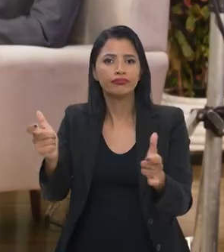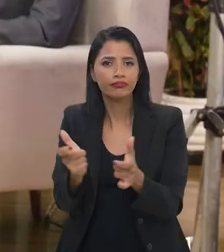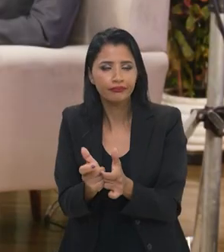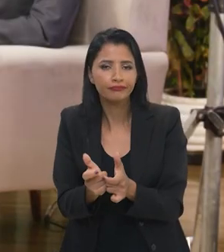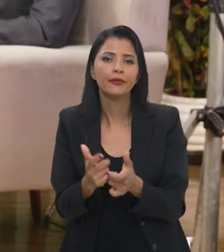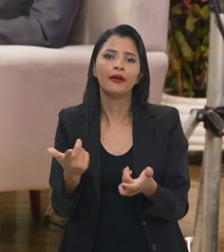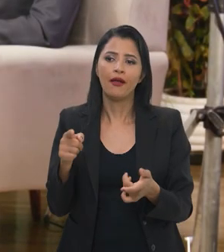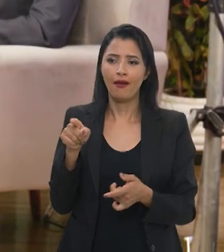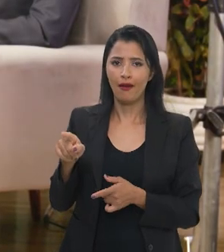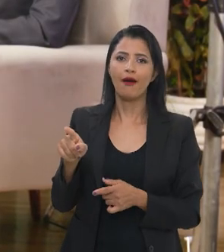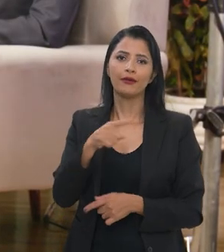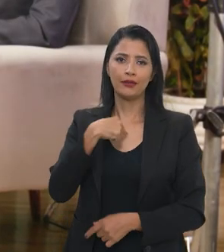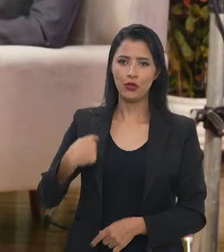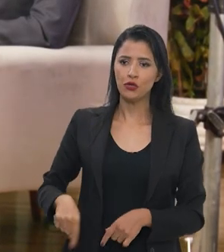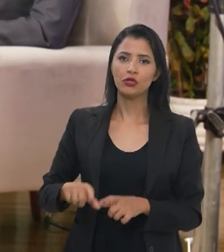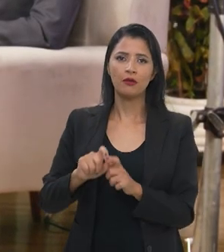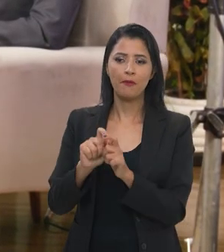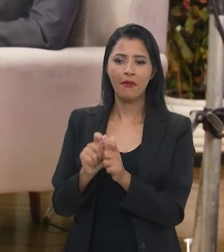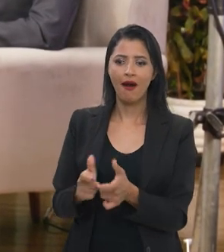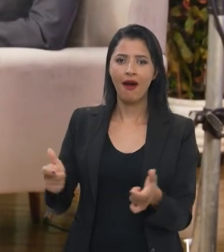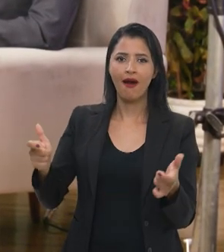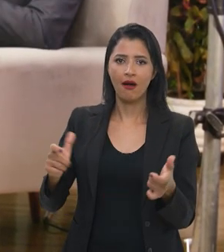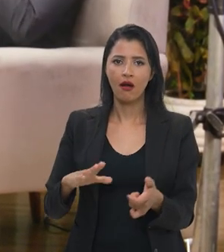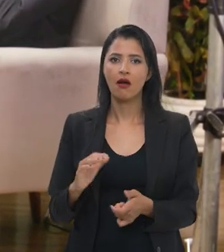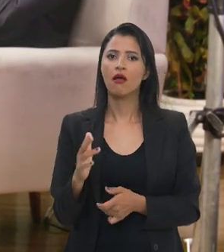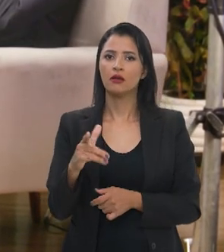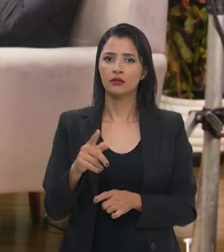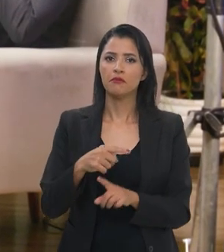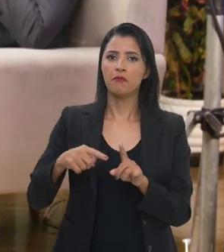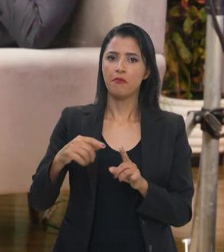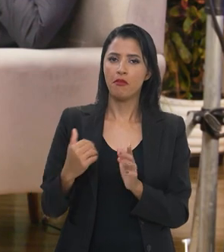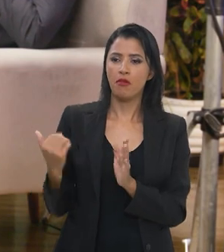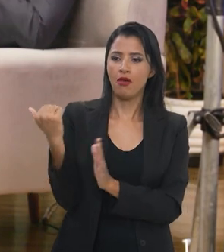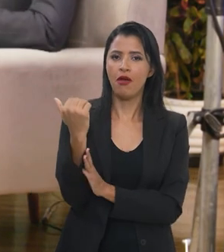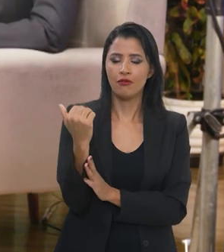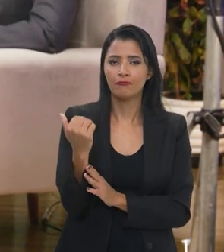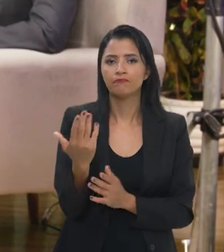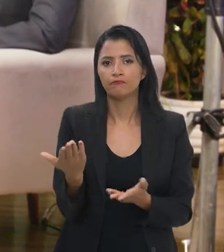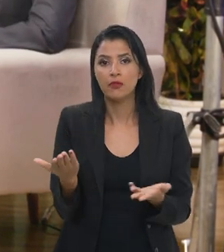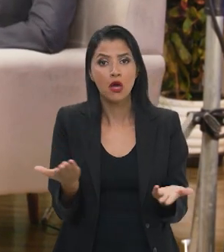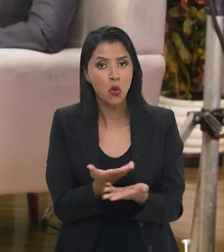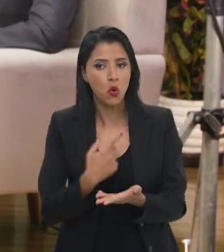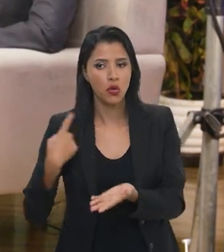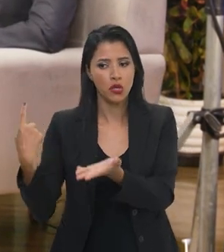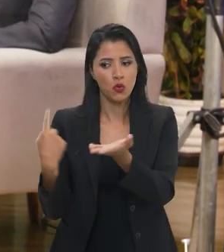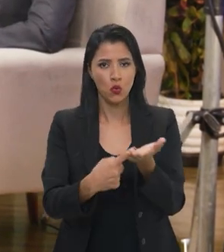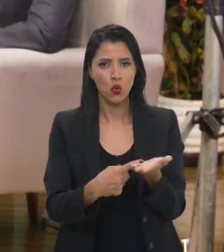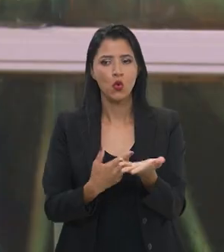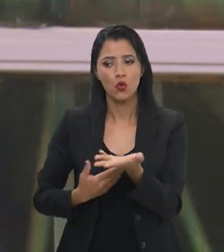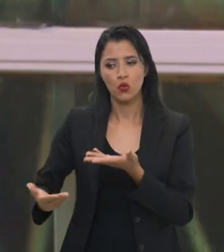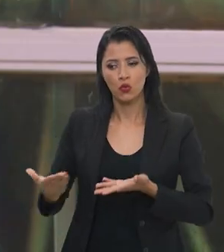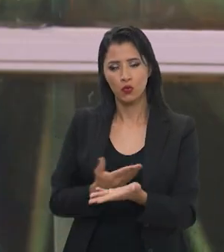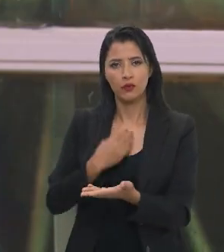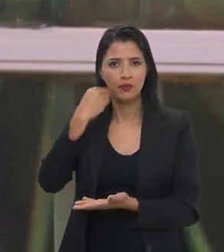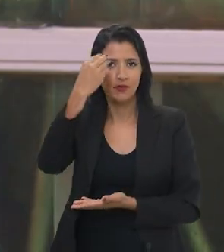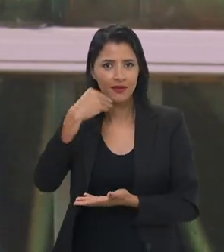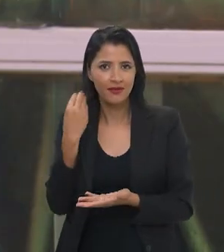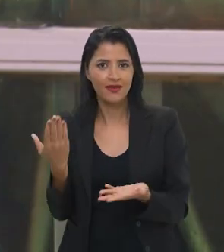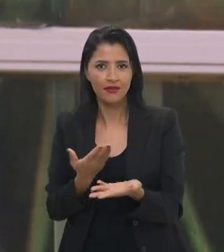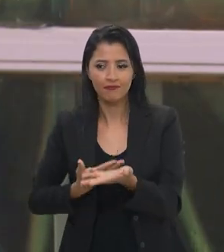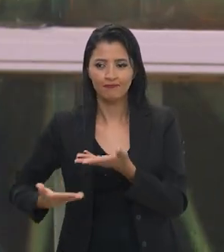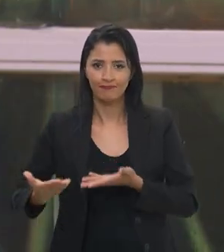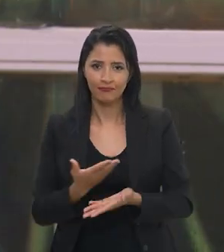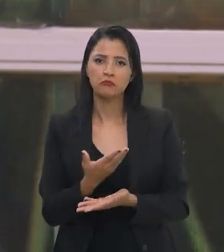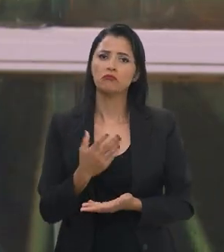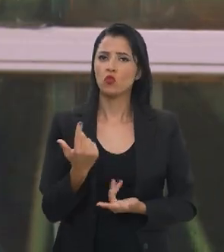né então isso agora nesse acordo que nós estamos fazendo nós vamos já é trocar experiências coisas